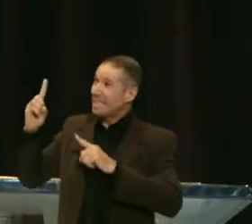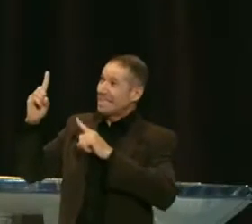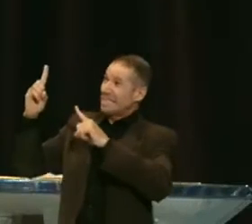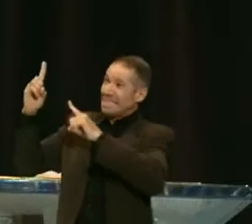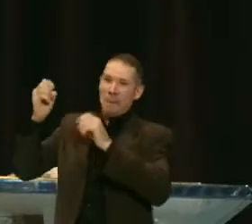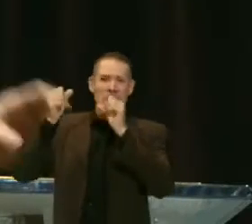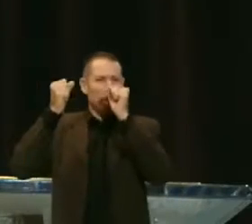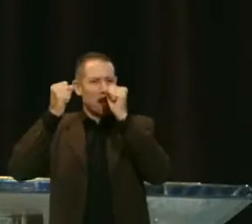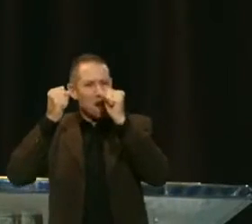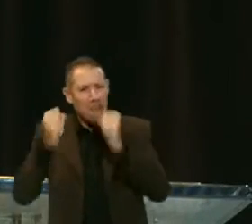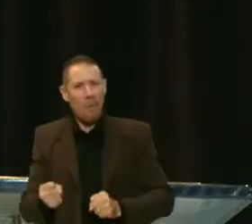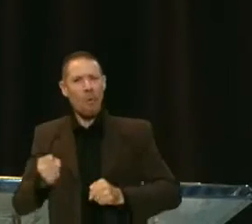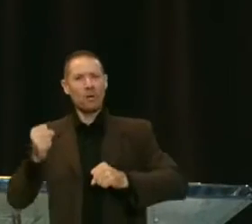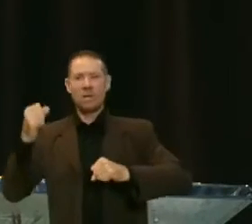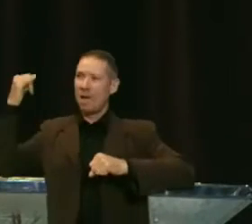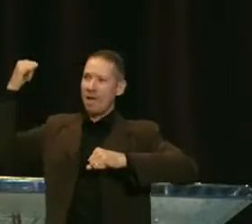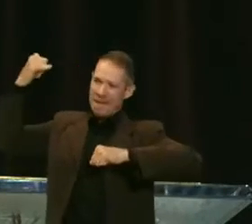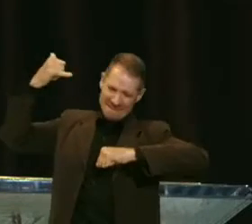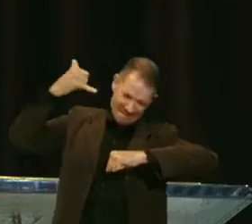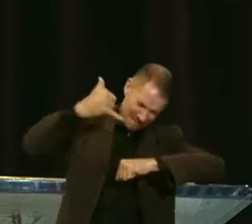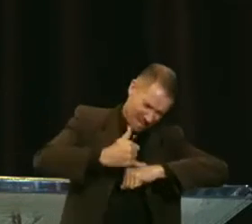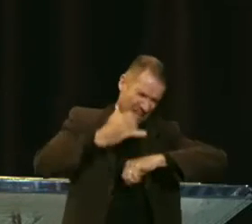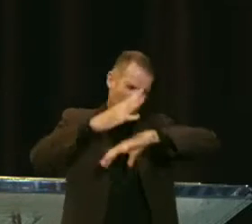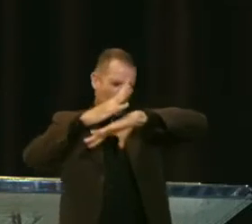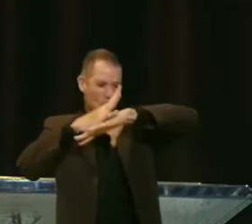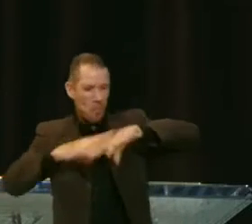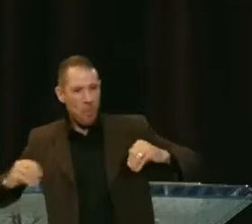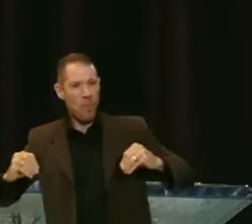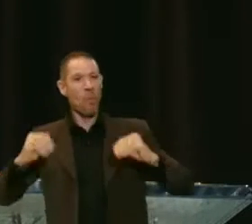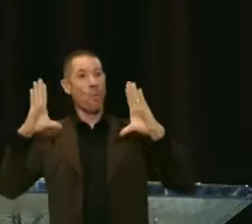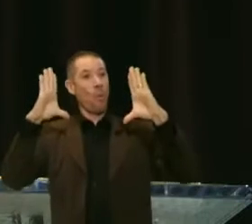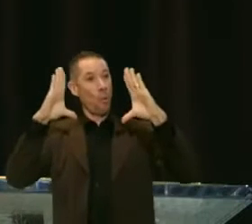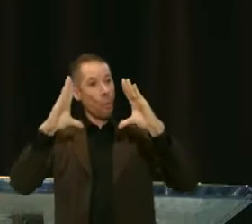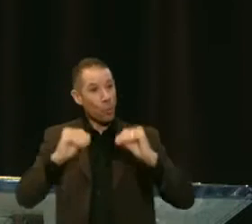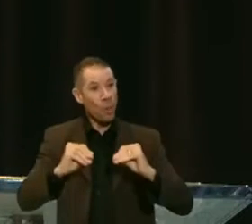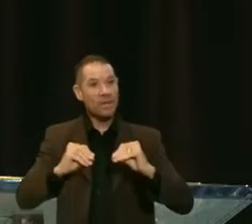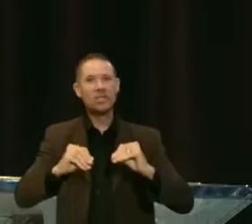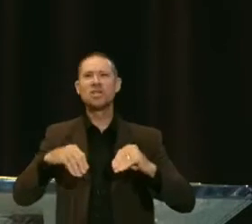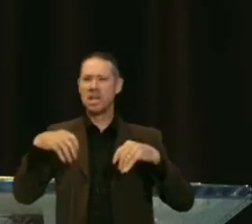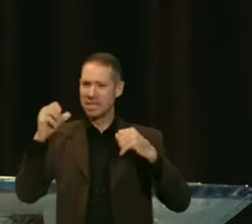Deus pode nos curar, e eu creio que hoje é uma noite de cura.